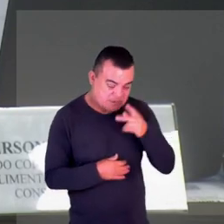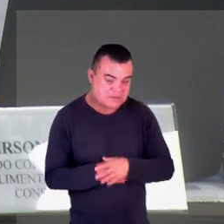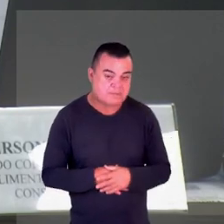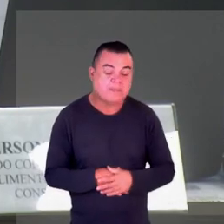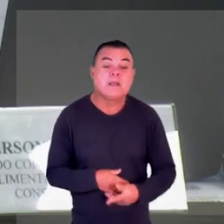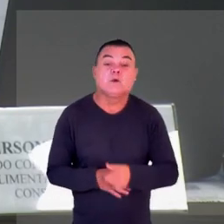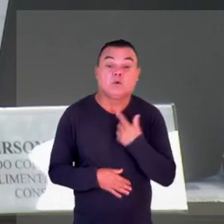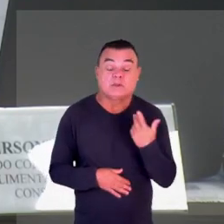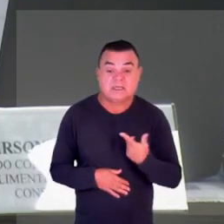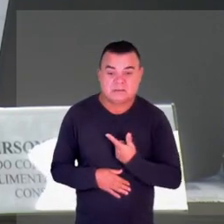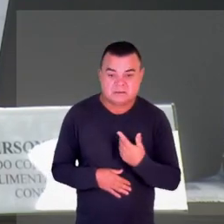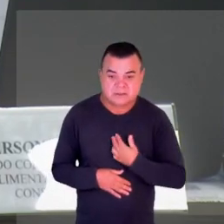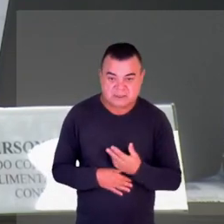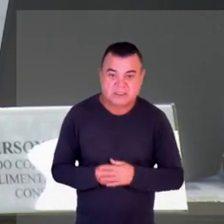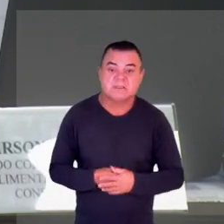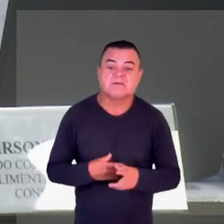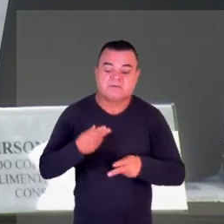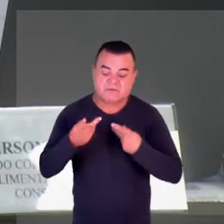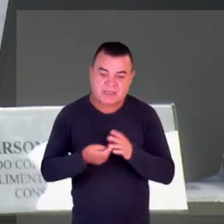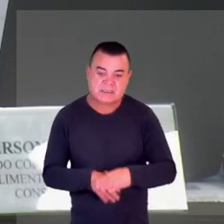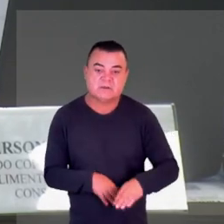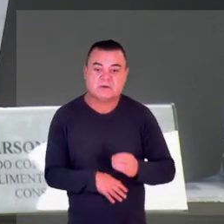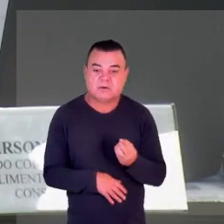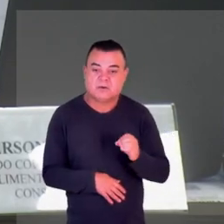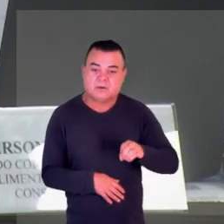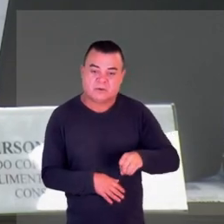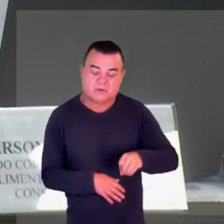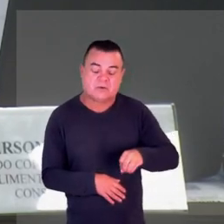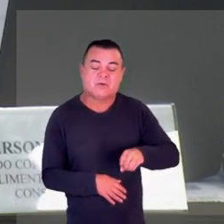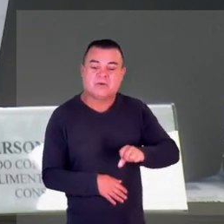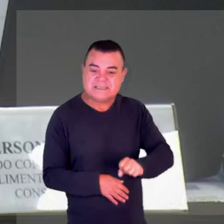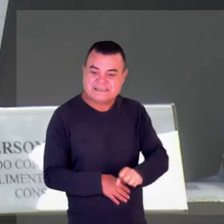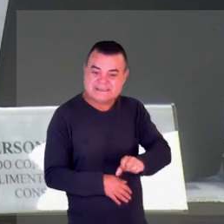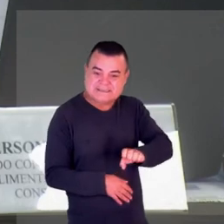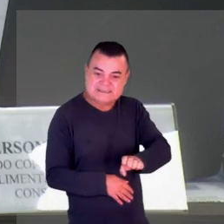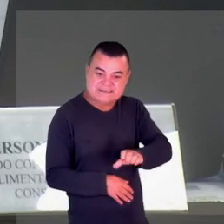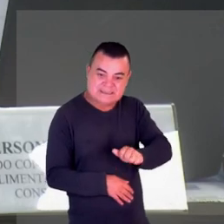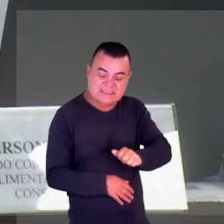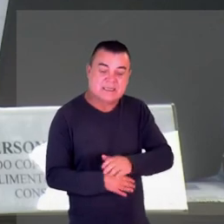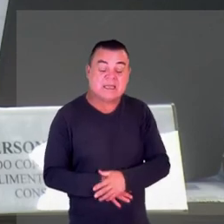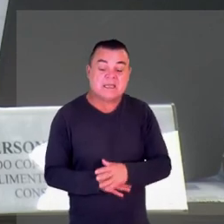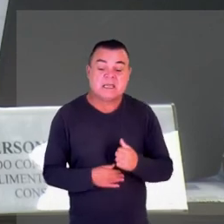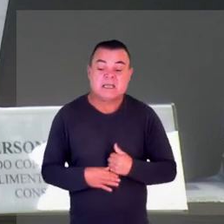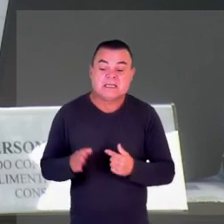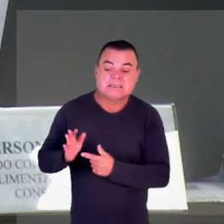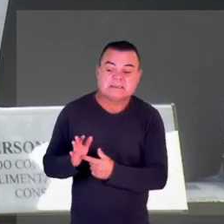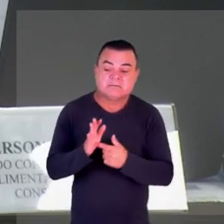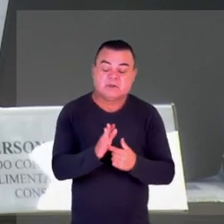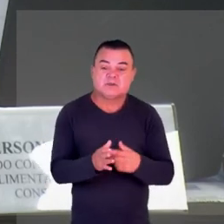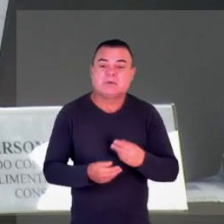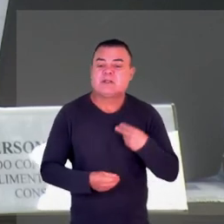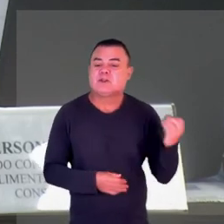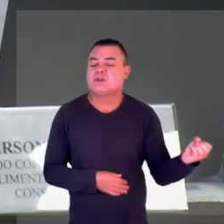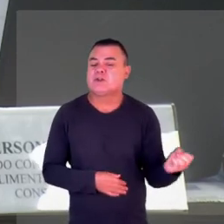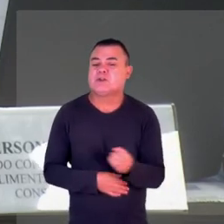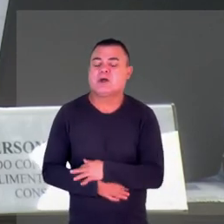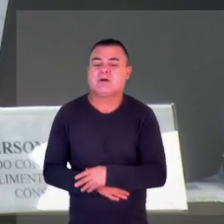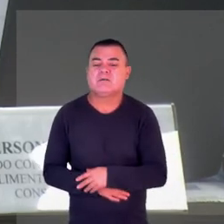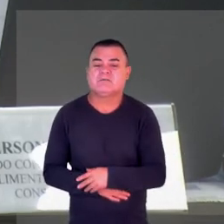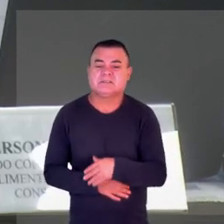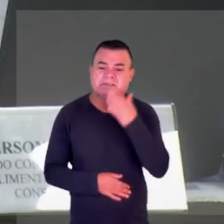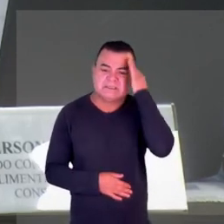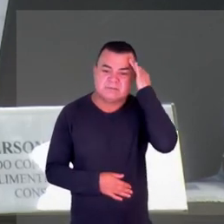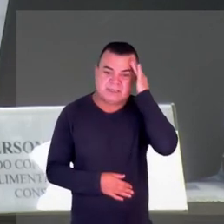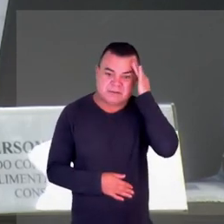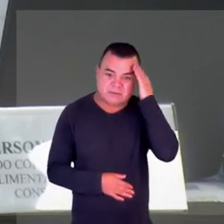conel cons Traz essa nova e Eh vamos dizer assim leitura do que significa a segurança alimentar